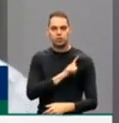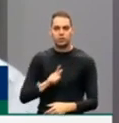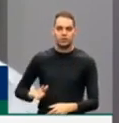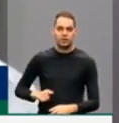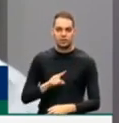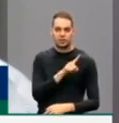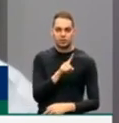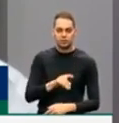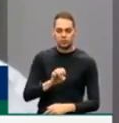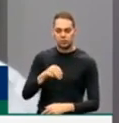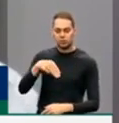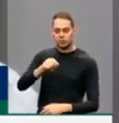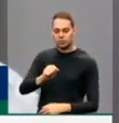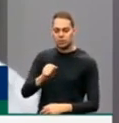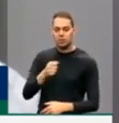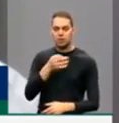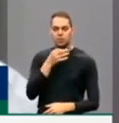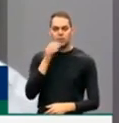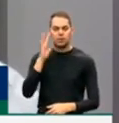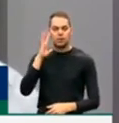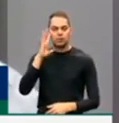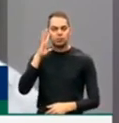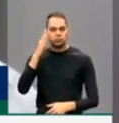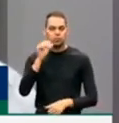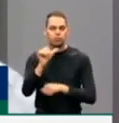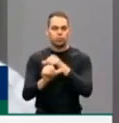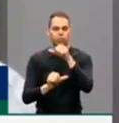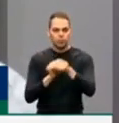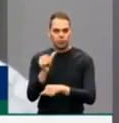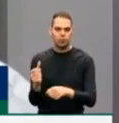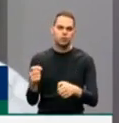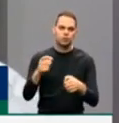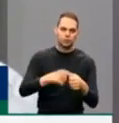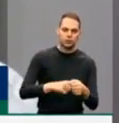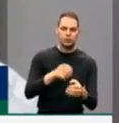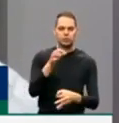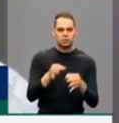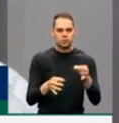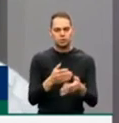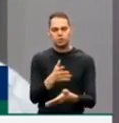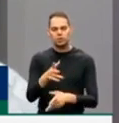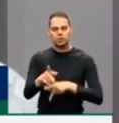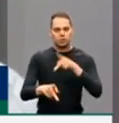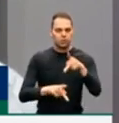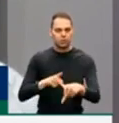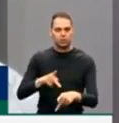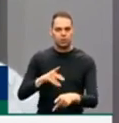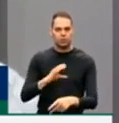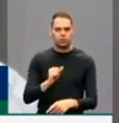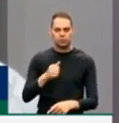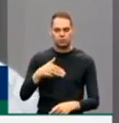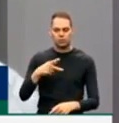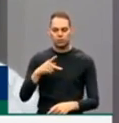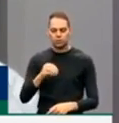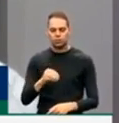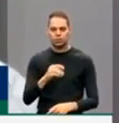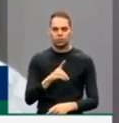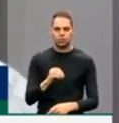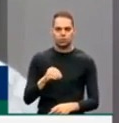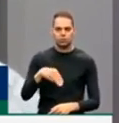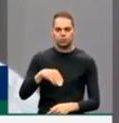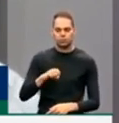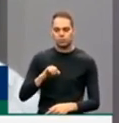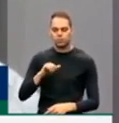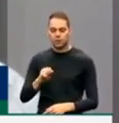e espere o julgamento. É isso que estão pedindo esses moradores lá de Campo do Meio, uma cidade mineira no sul de Minas. Muito